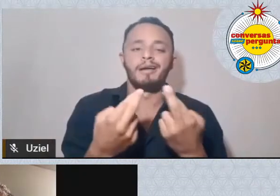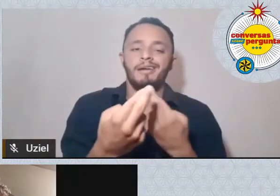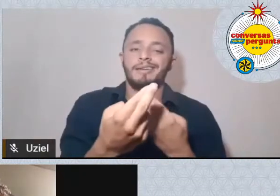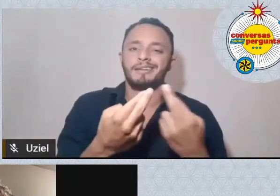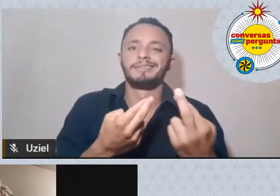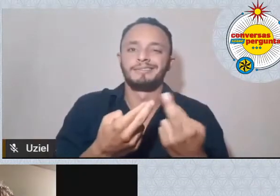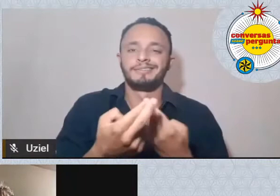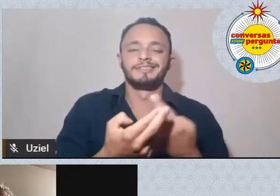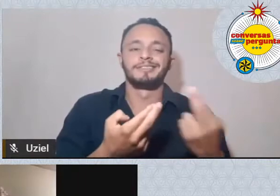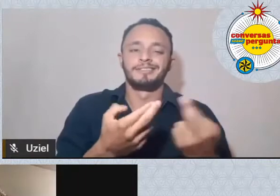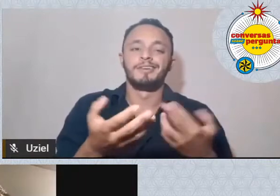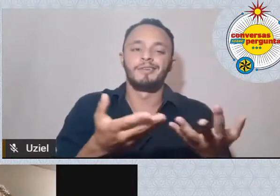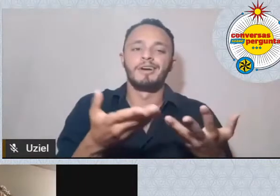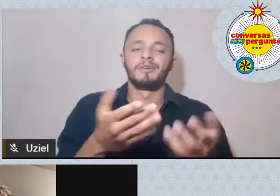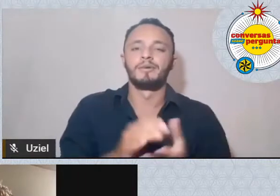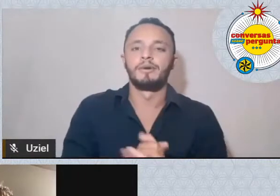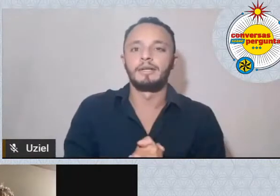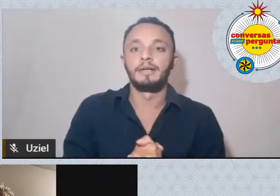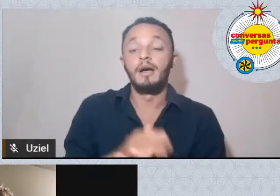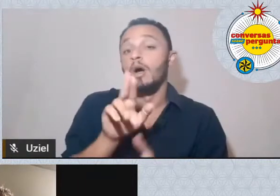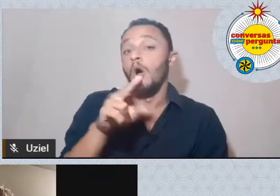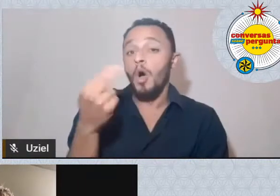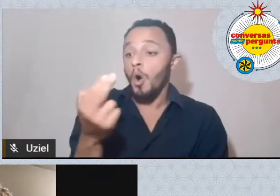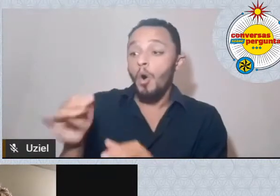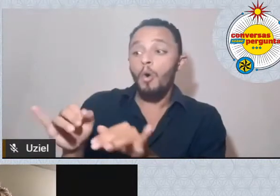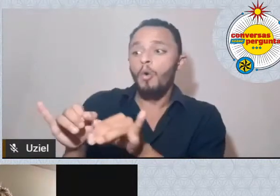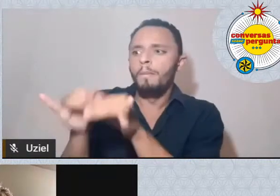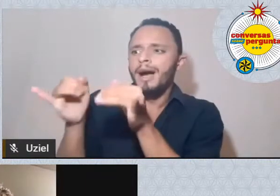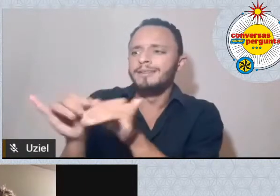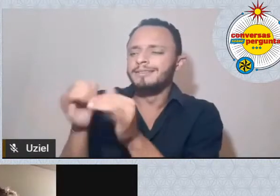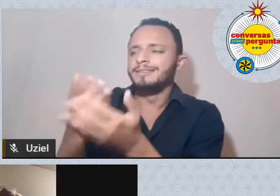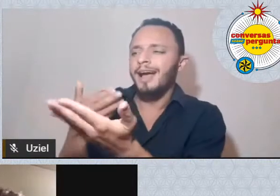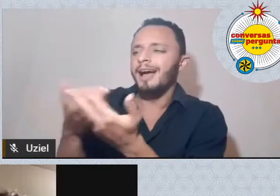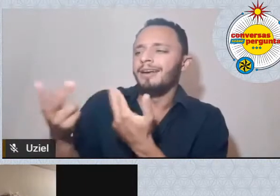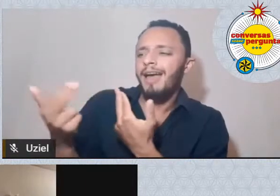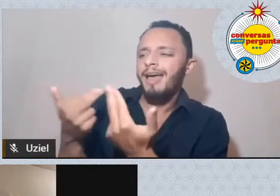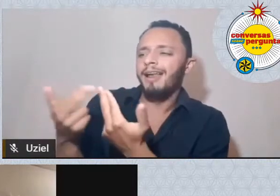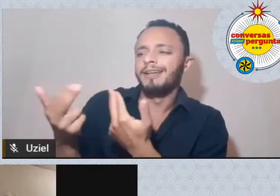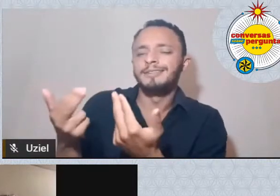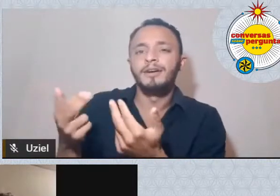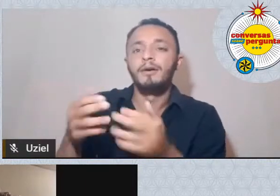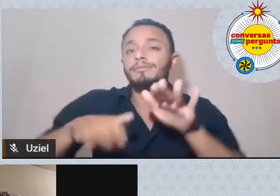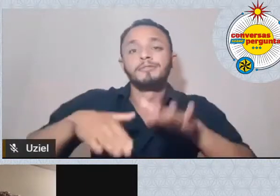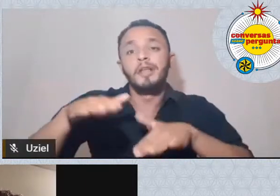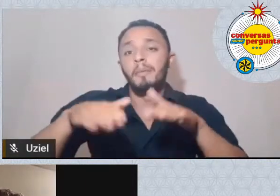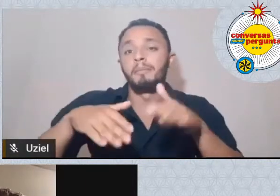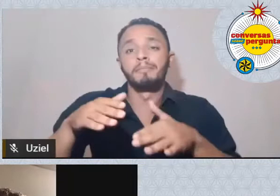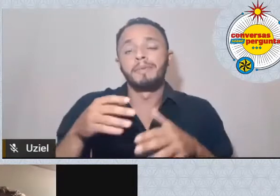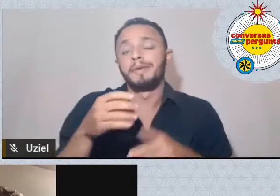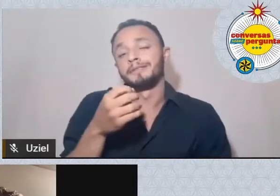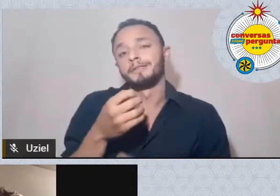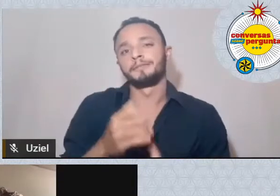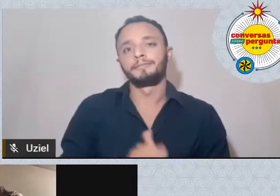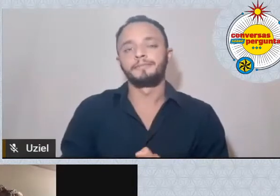as telas depois disso, o que talvez seja benéfico. Quer dizer, a vida digital é bacana, mas a